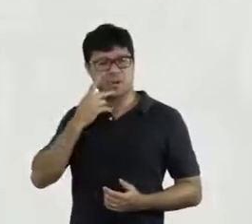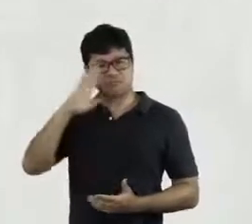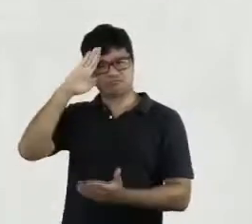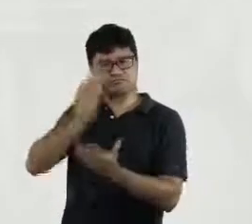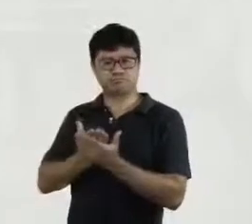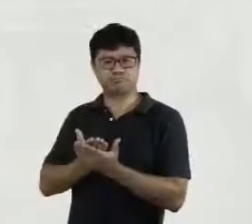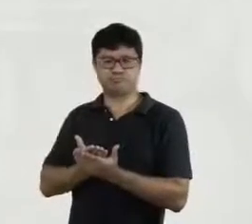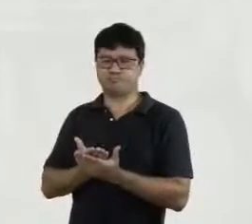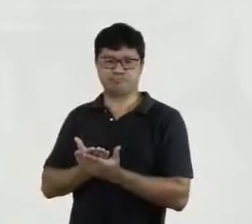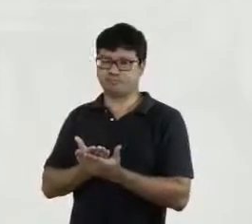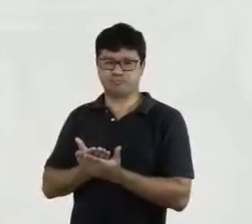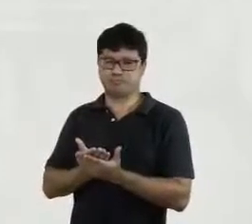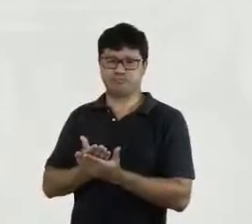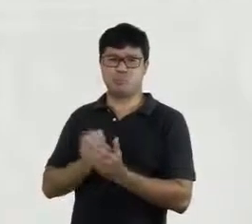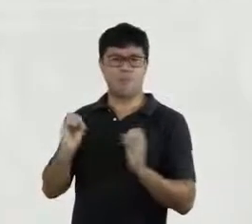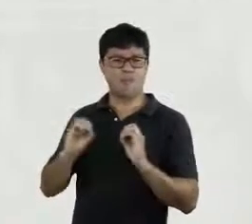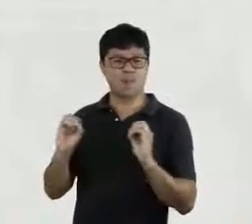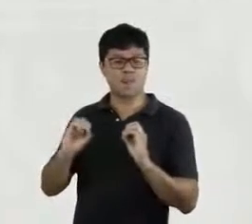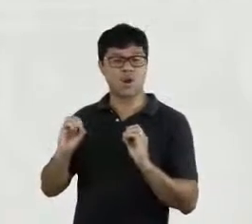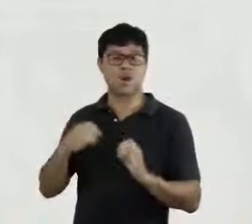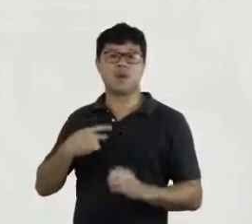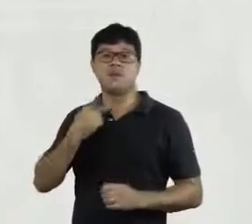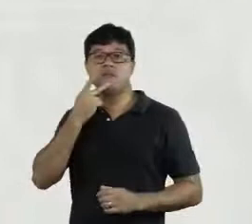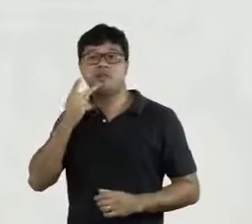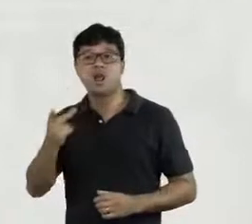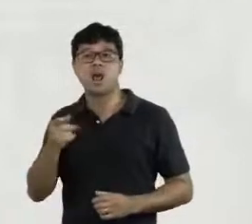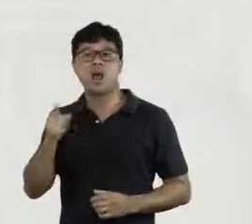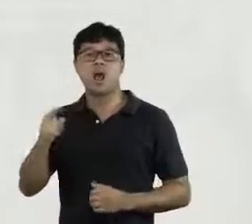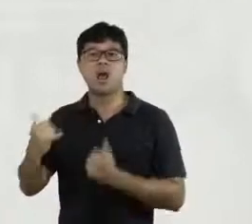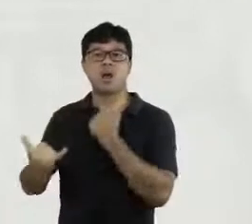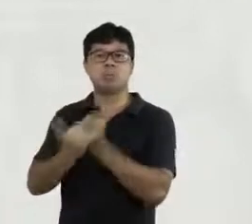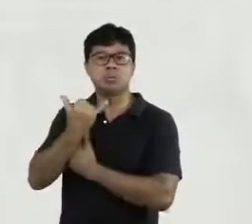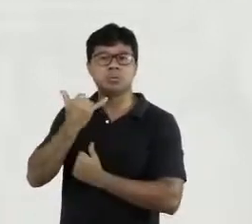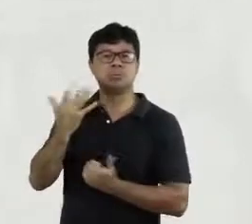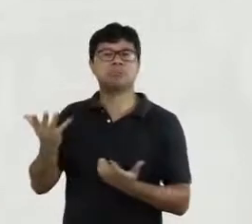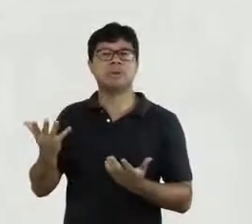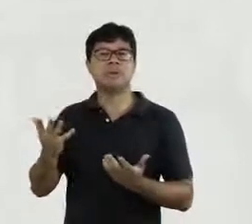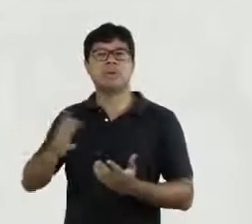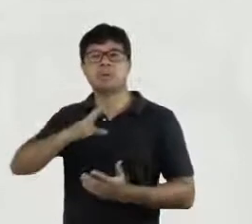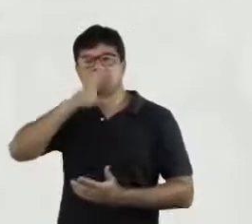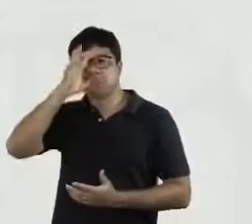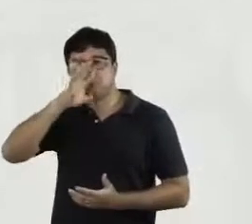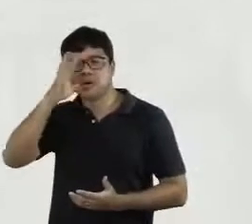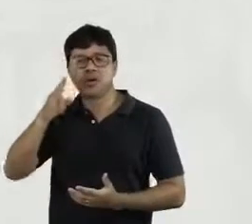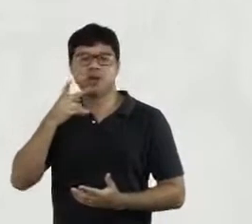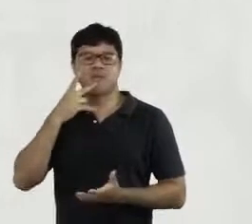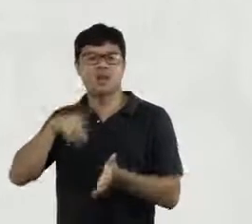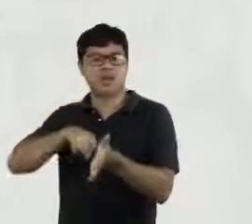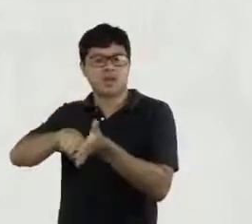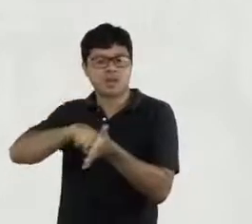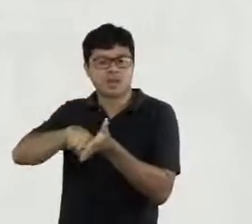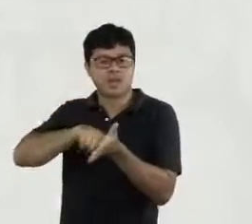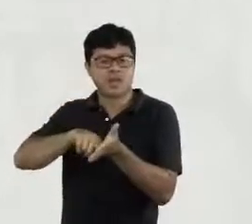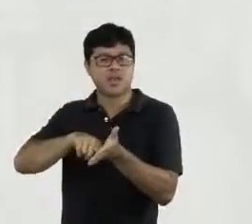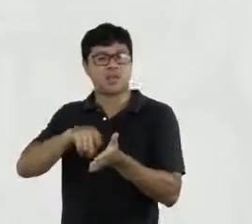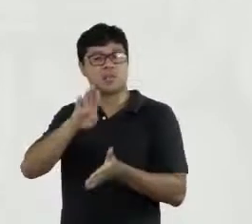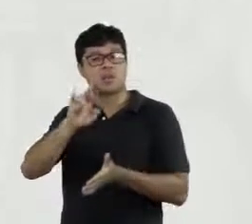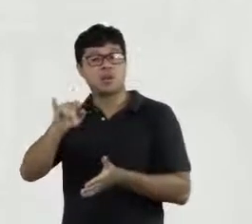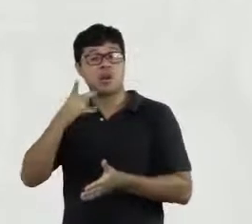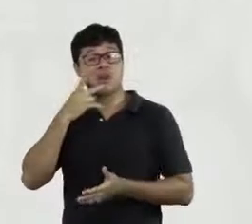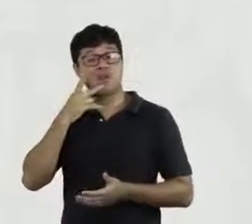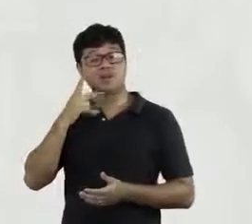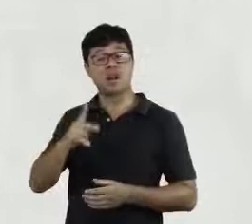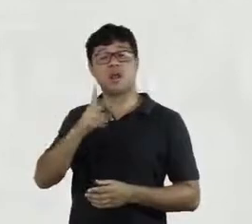má-fé. Não posso chamar isso, uma coisa feita sem verificação, de bibliografia. Eu chamaria